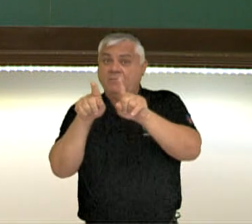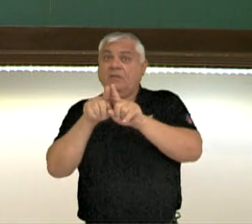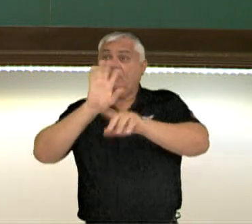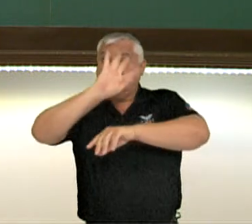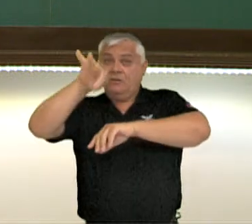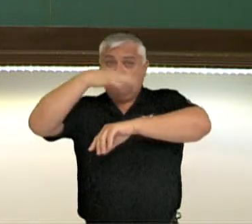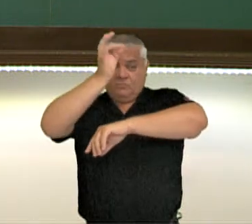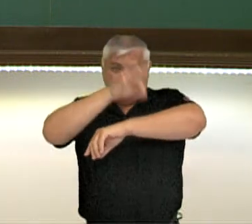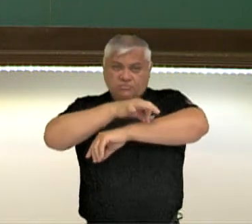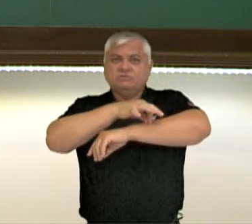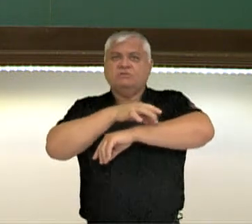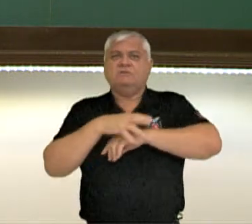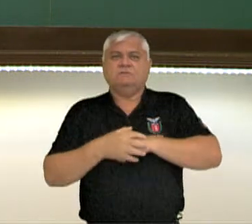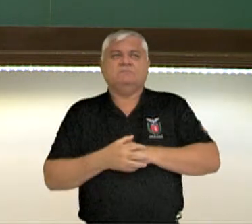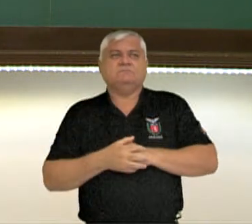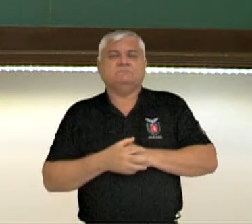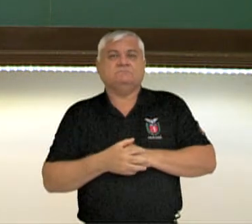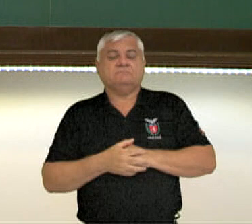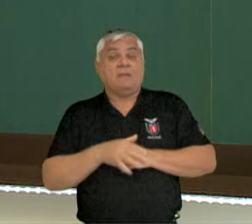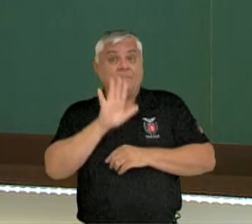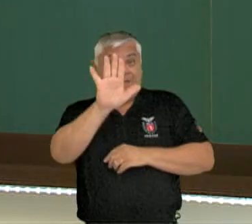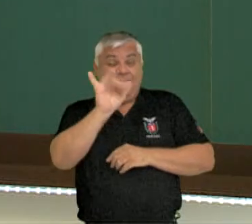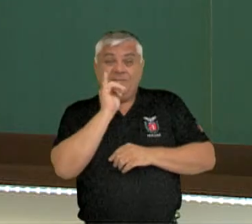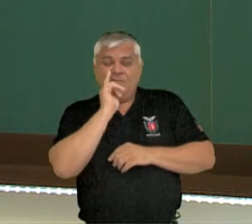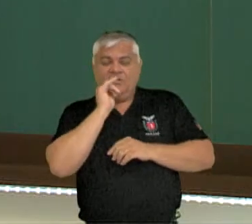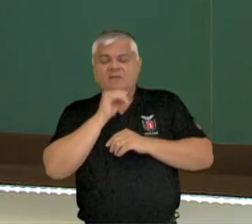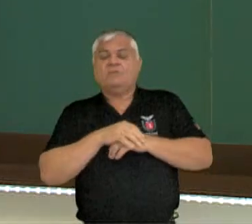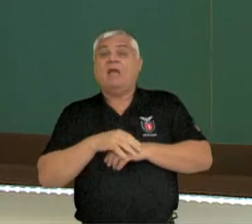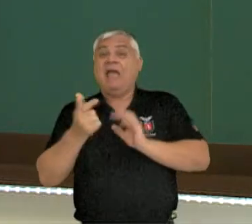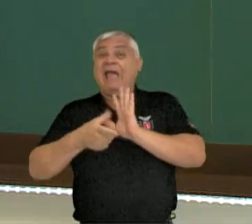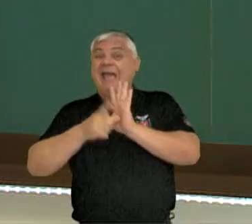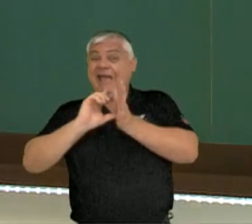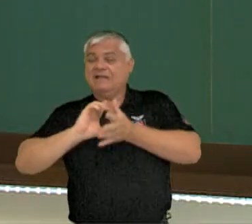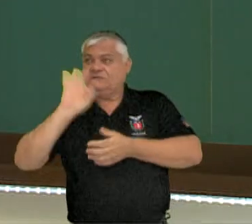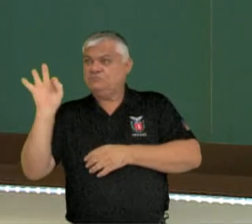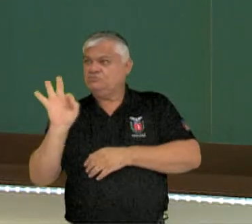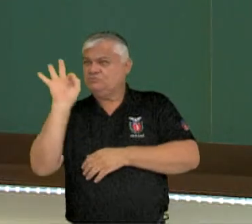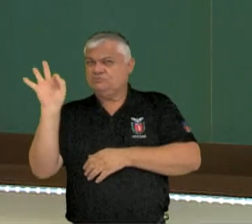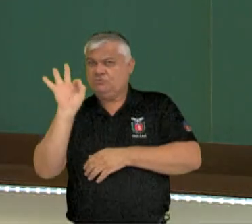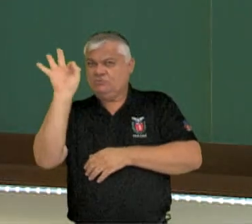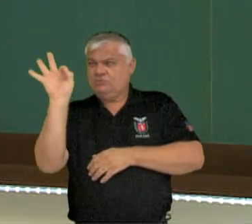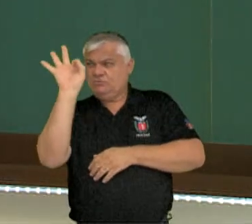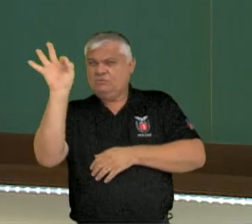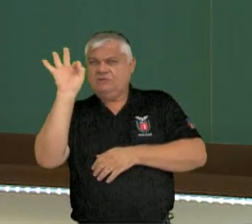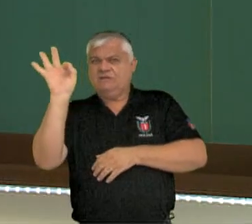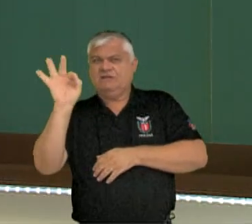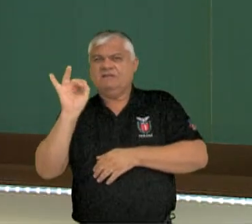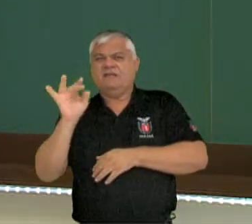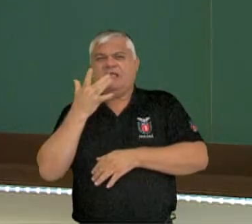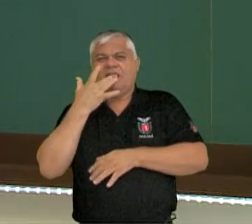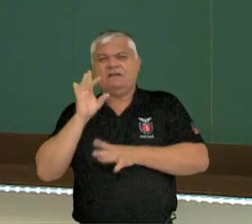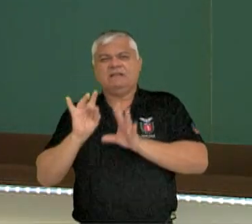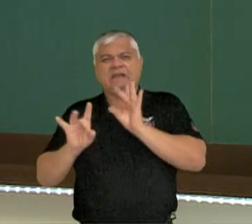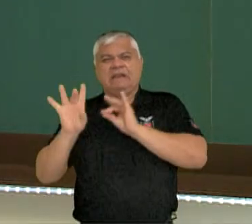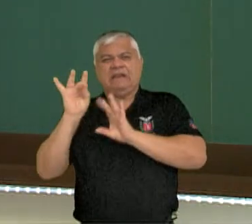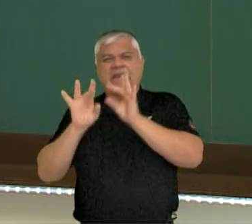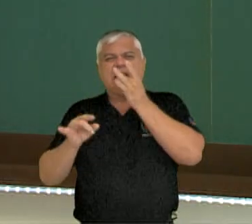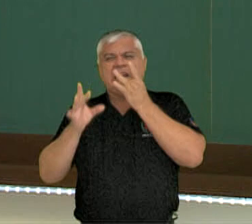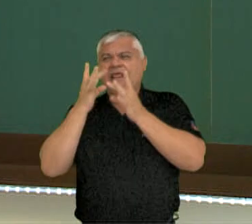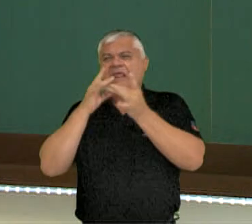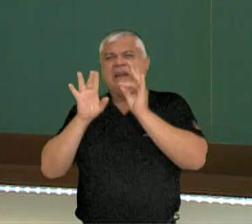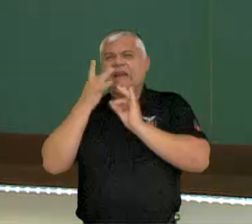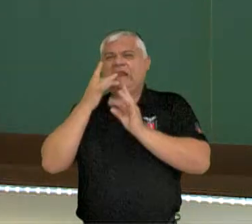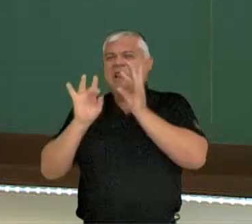nessa doença. Antes dele picar a pessoa, ele acaba inoculando, né, salivas, né,